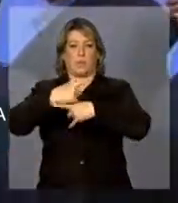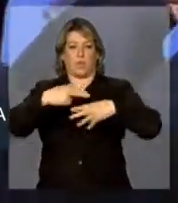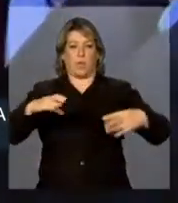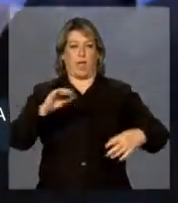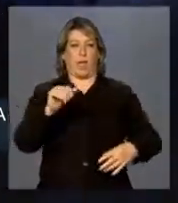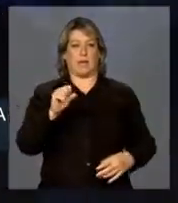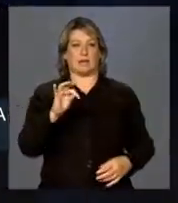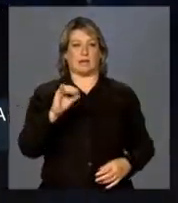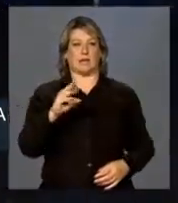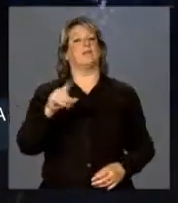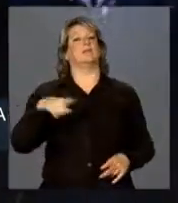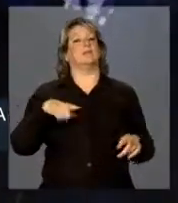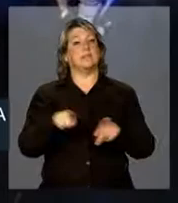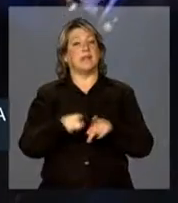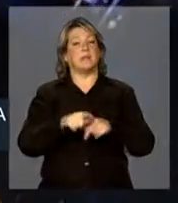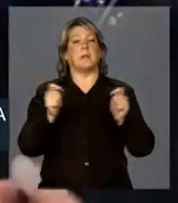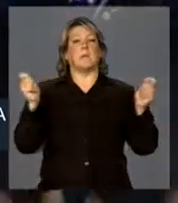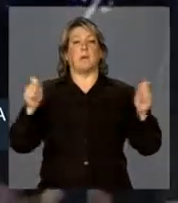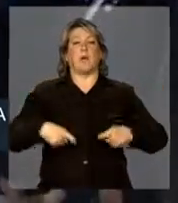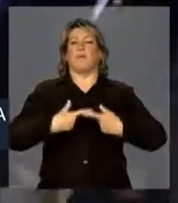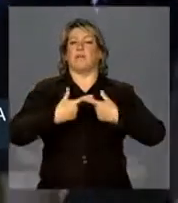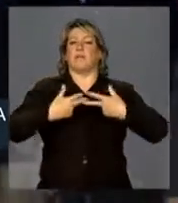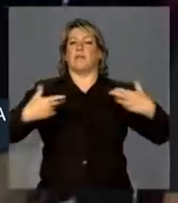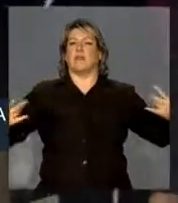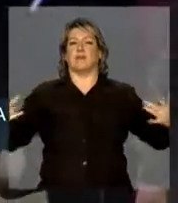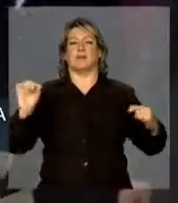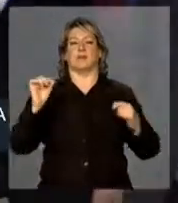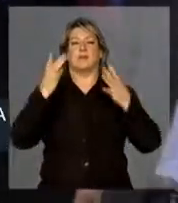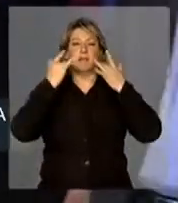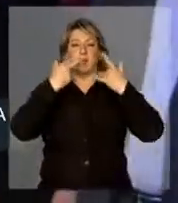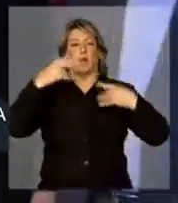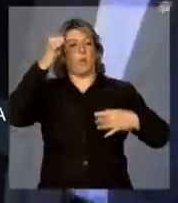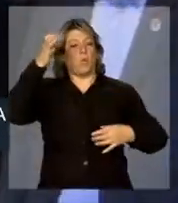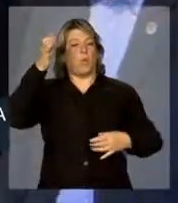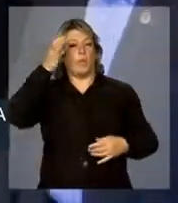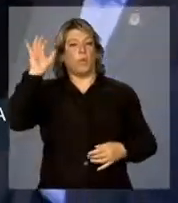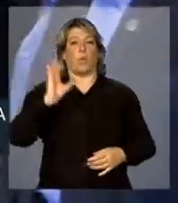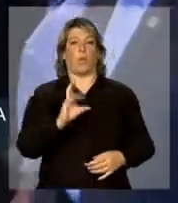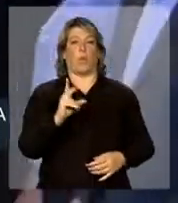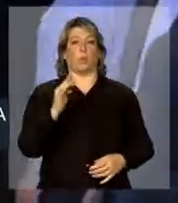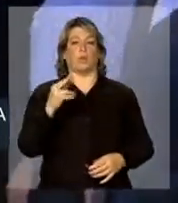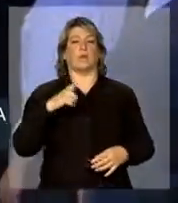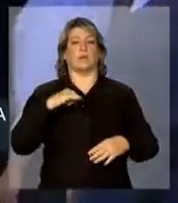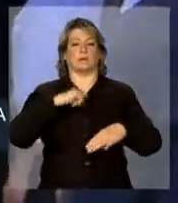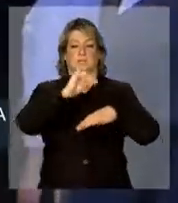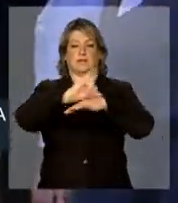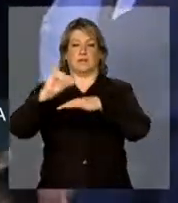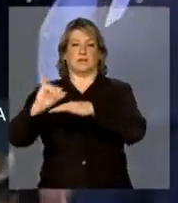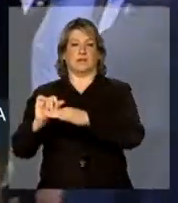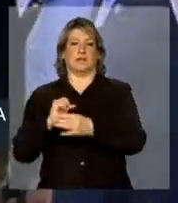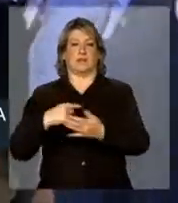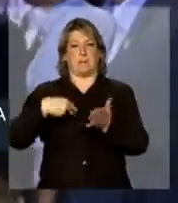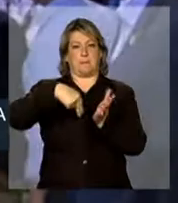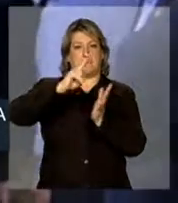diversas manifestações culturais com a área especialmente dedicada às artes plásticas